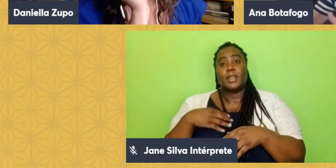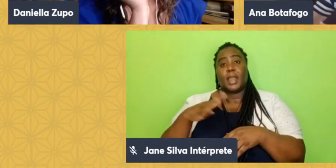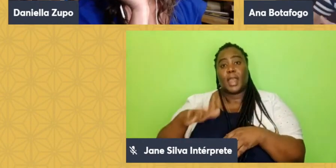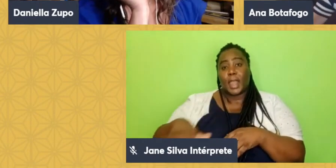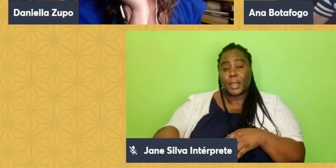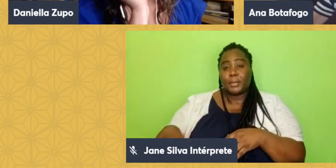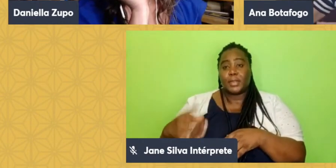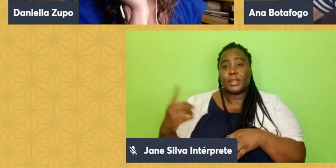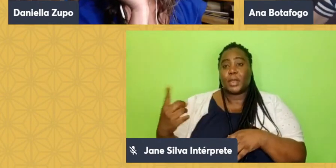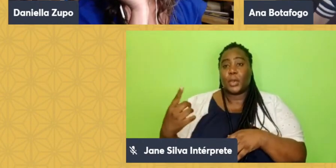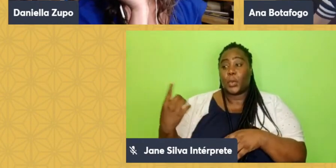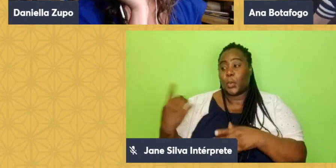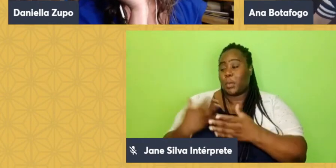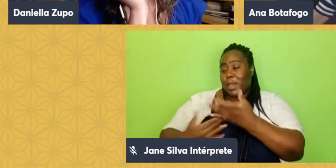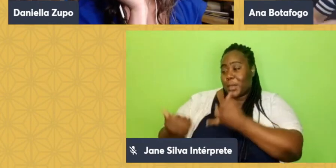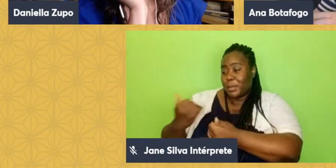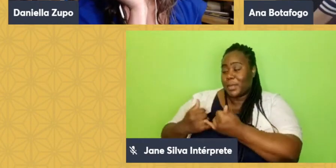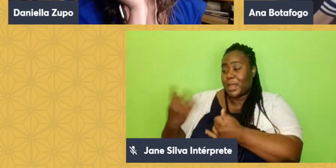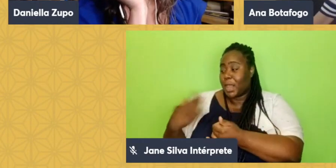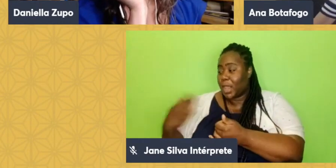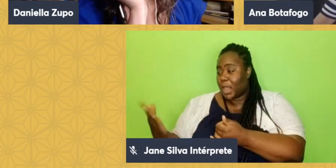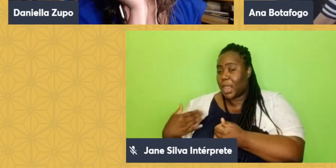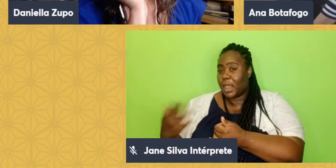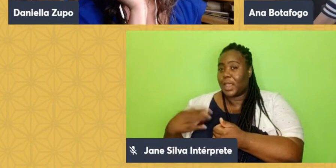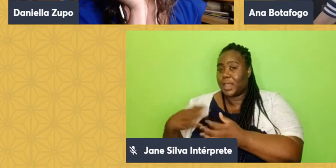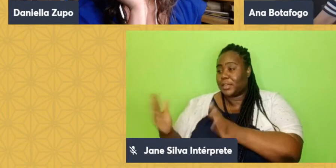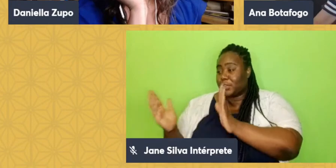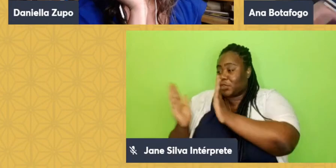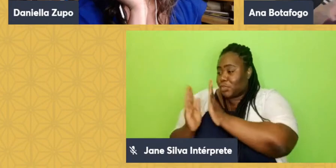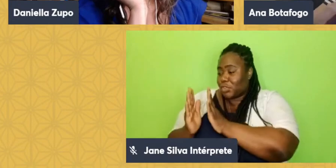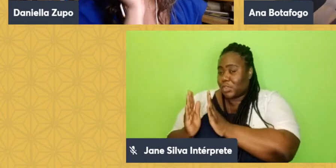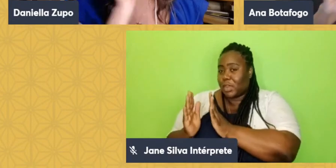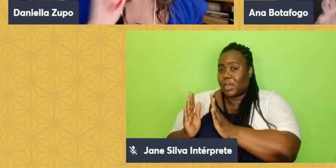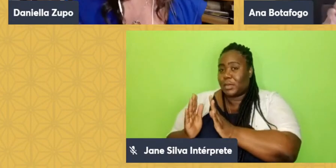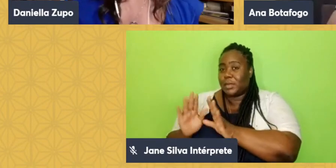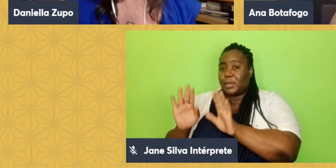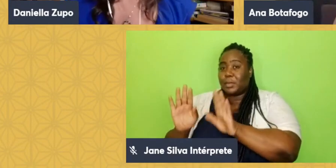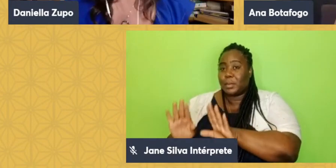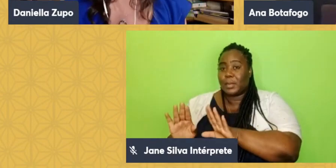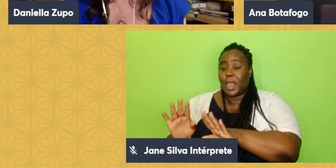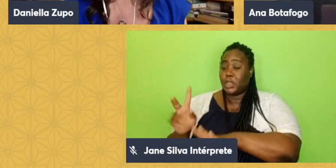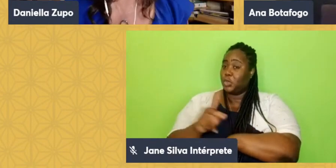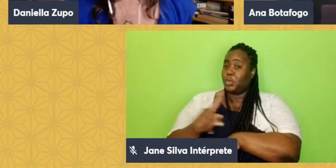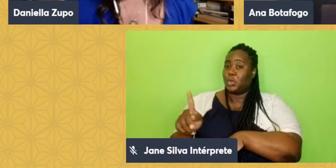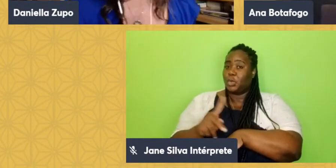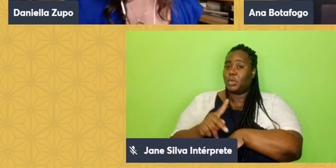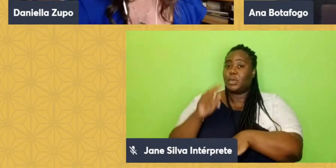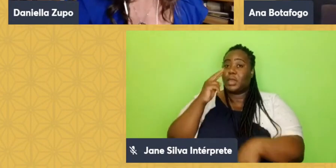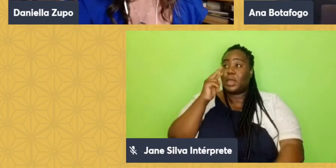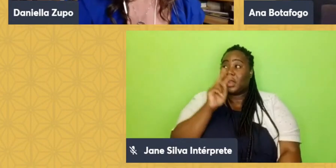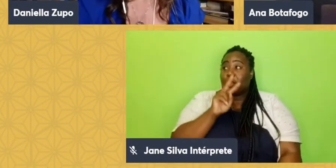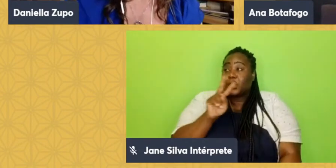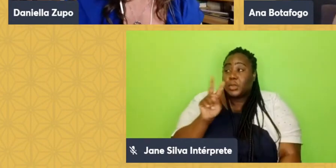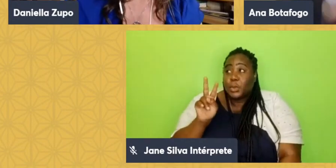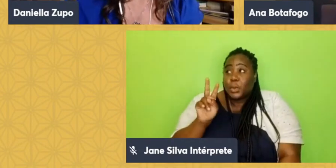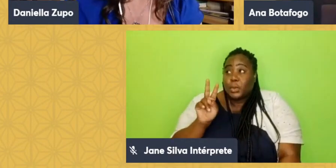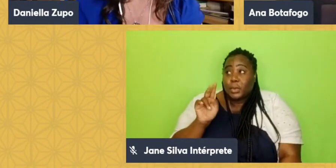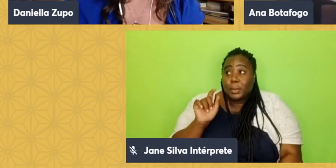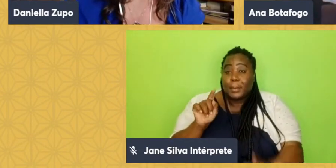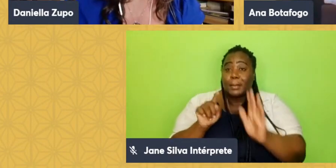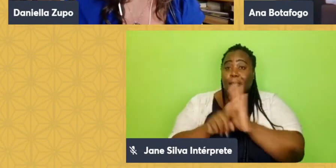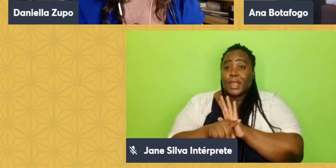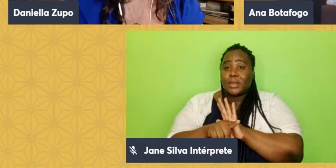muito pequenas uma uma criança com a outra às vezes chega até mais próximo mas com os professores elas olham elas